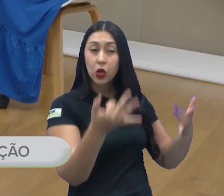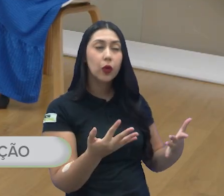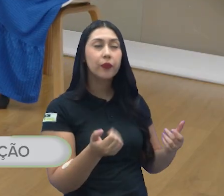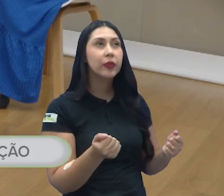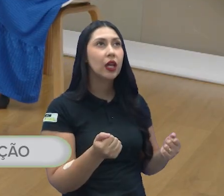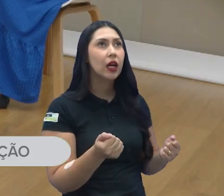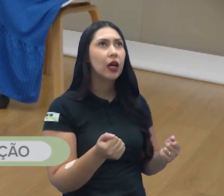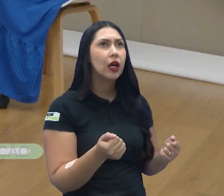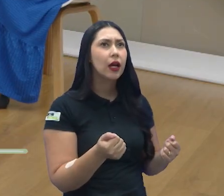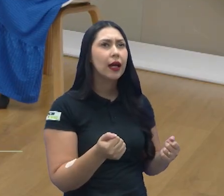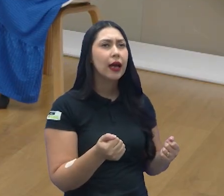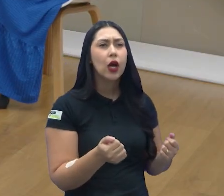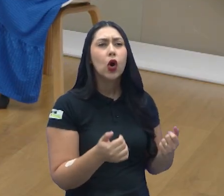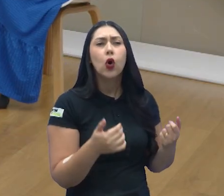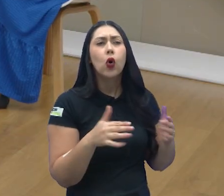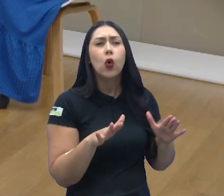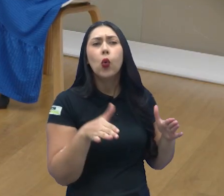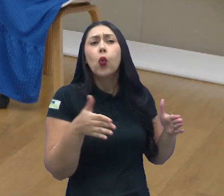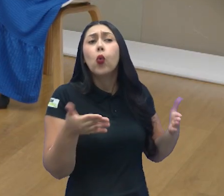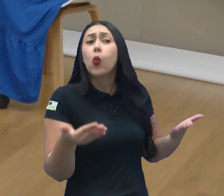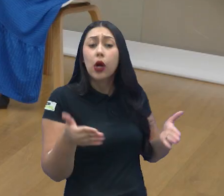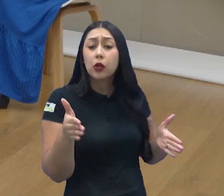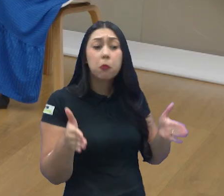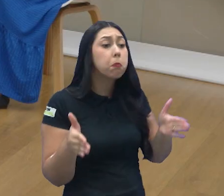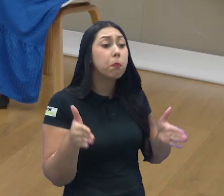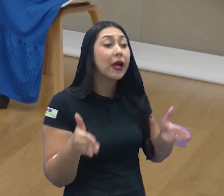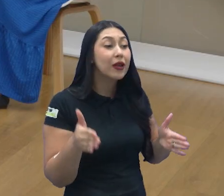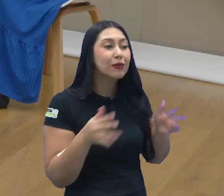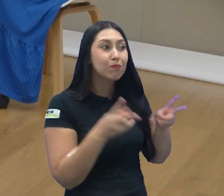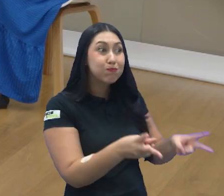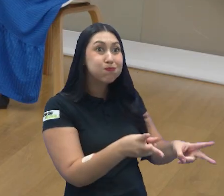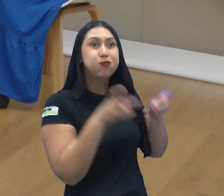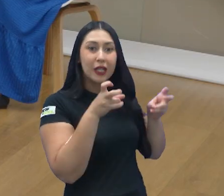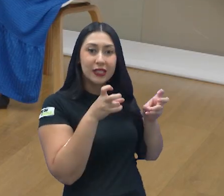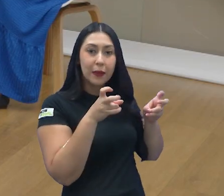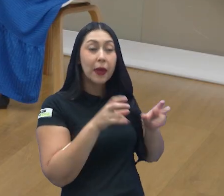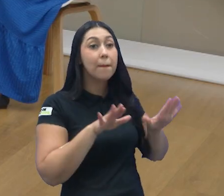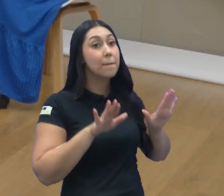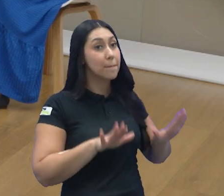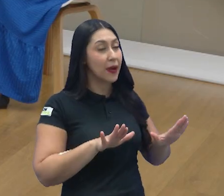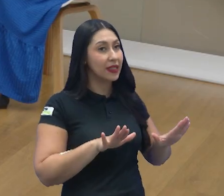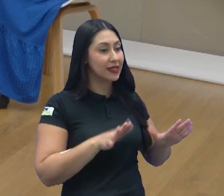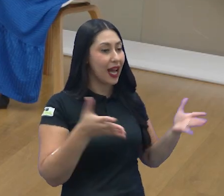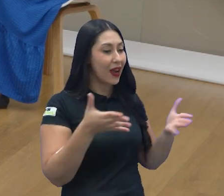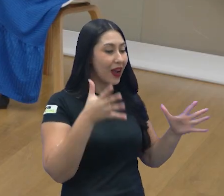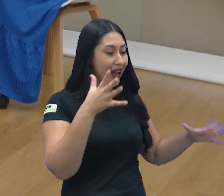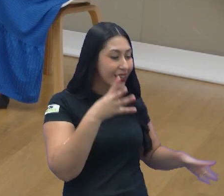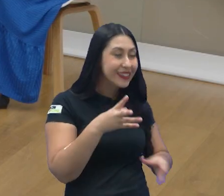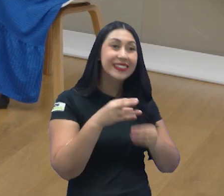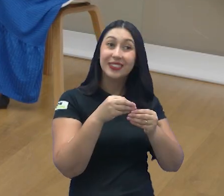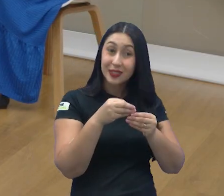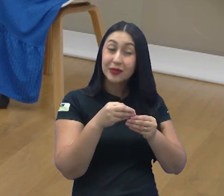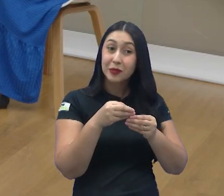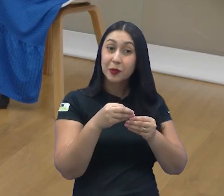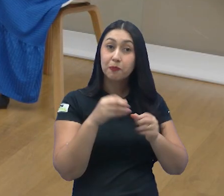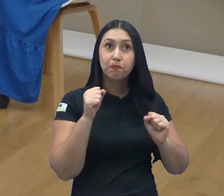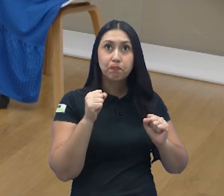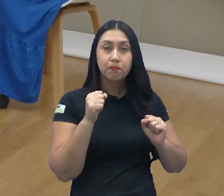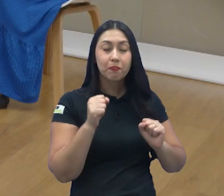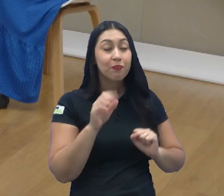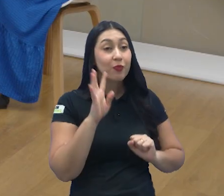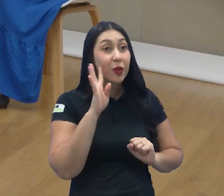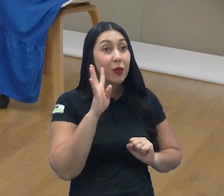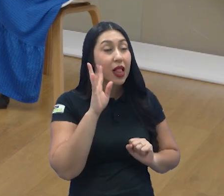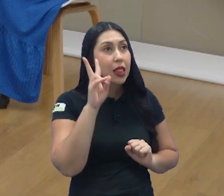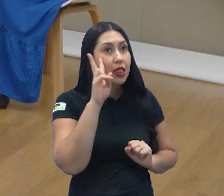começa a ficar mais evidente essa questão do temperamento de cada um. Mas como a gente está fazendo um resumão de tudo que nós conversamos até agora, seria legal retomar.